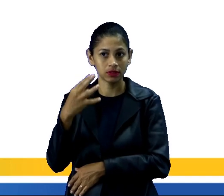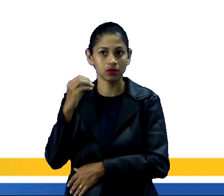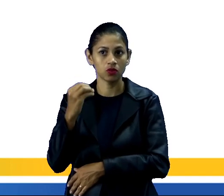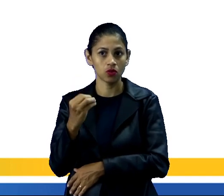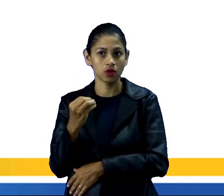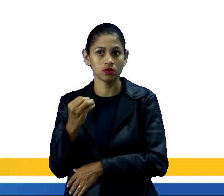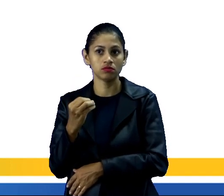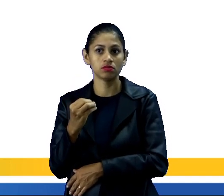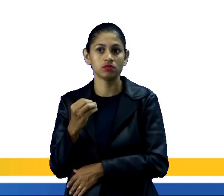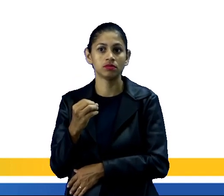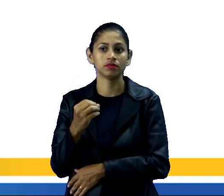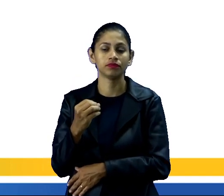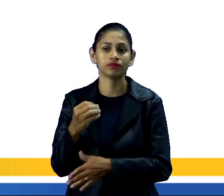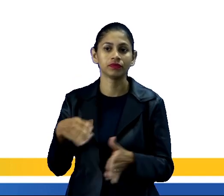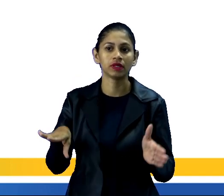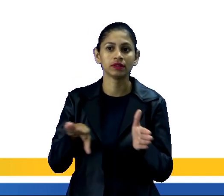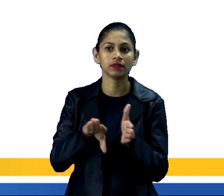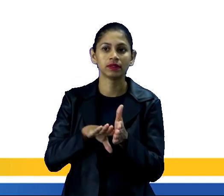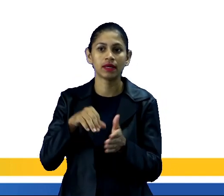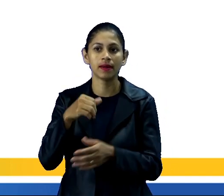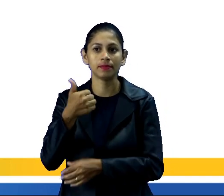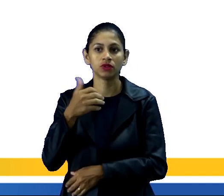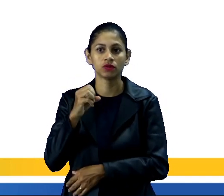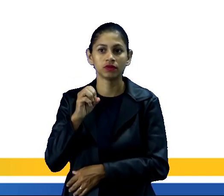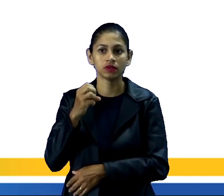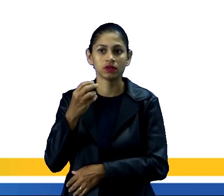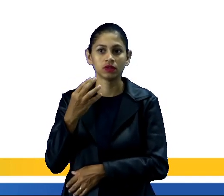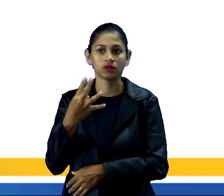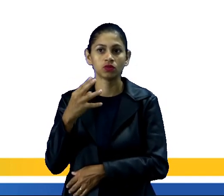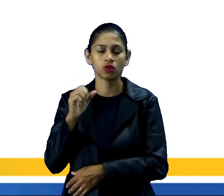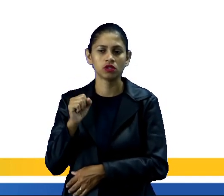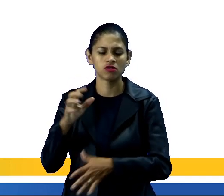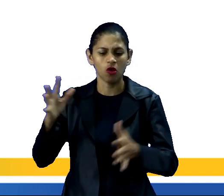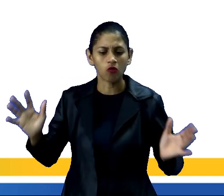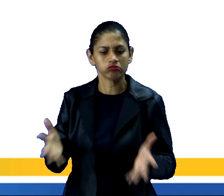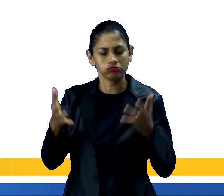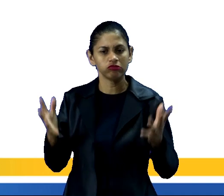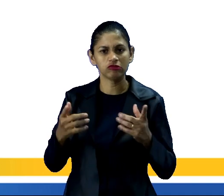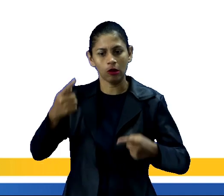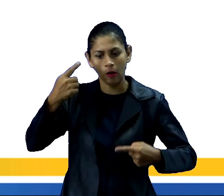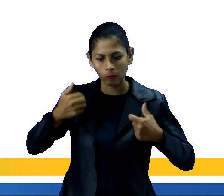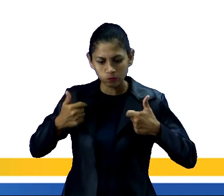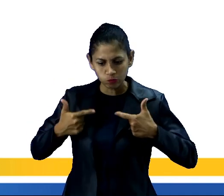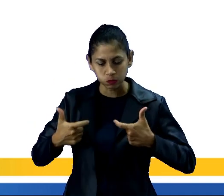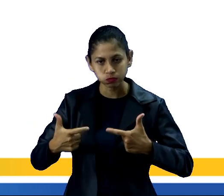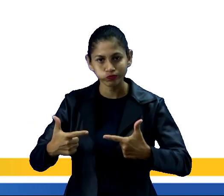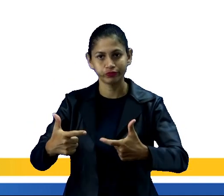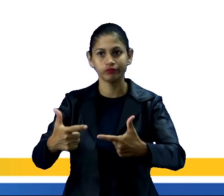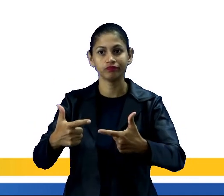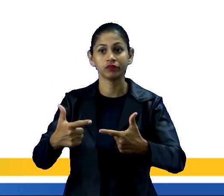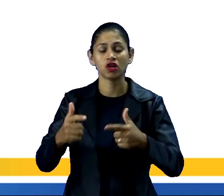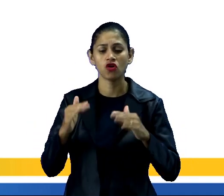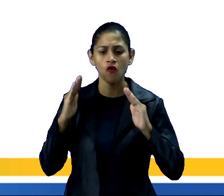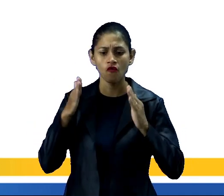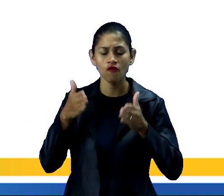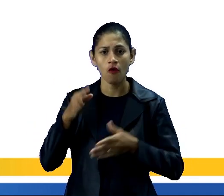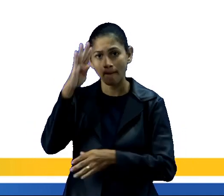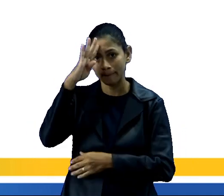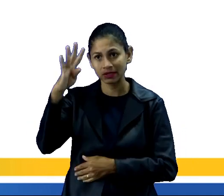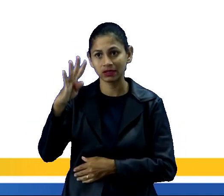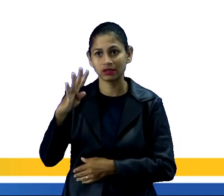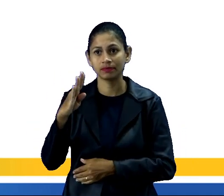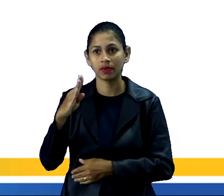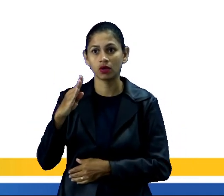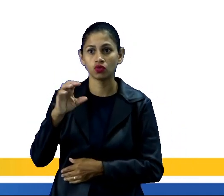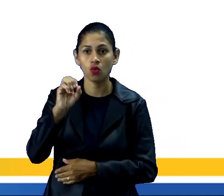foi o principal instigador da Segunda Grande Guerra, né? E a figura central ali do Holocausto, que foi o extermínio dos